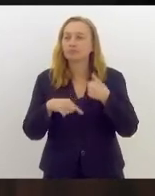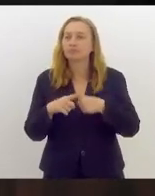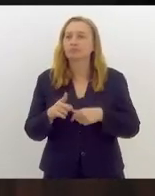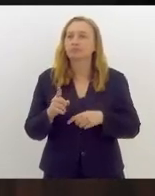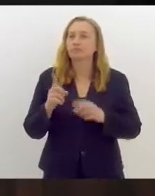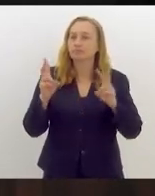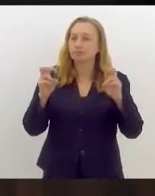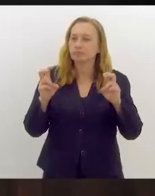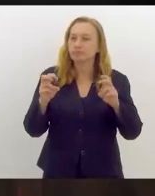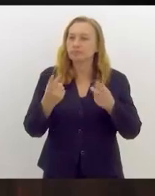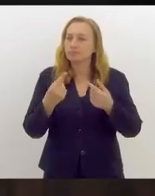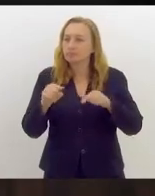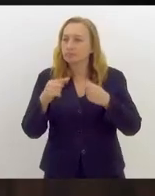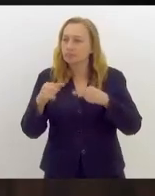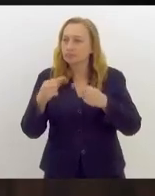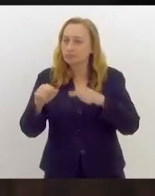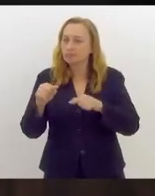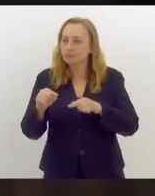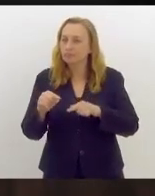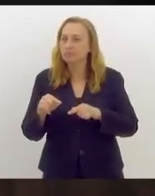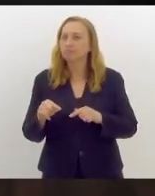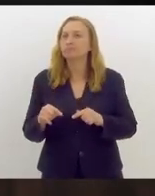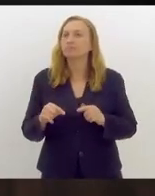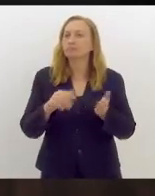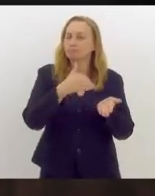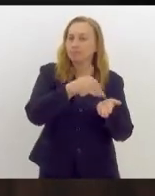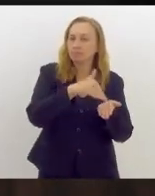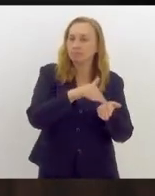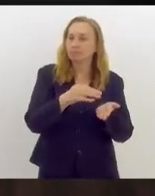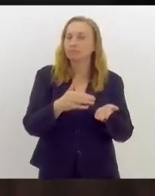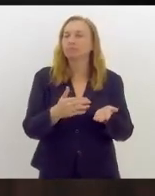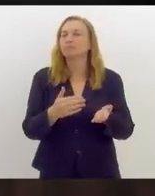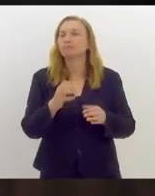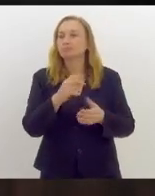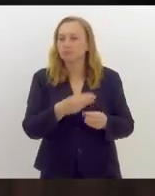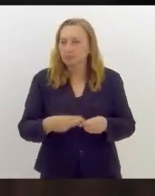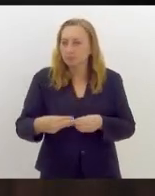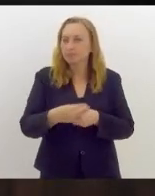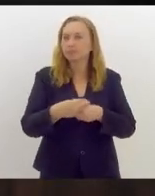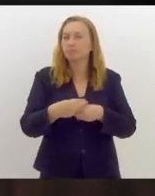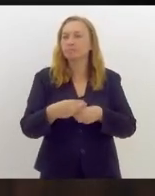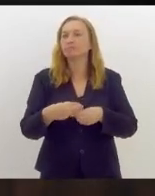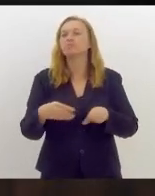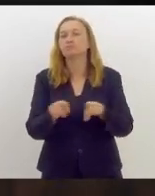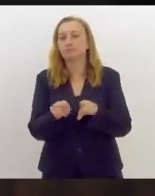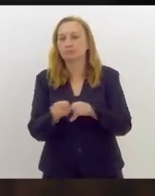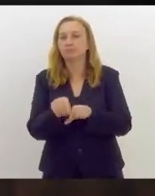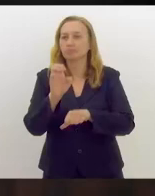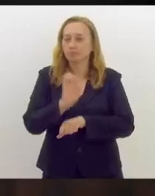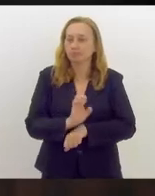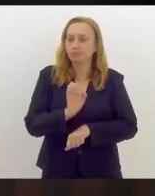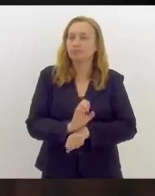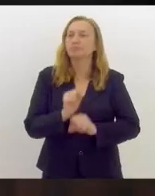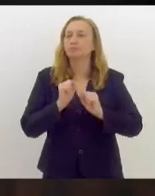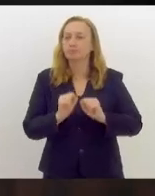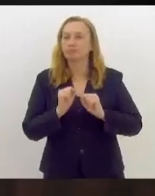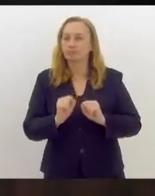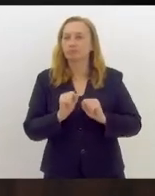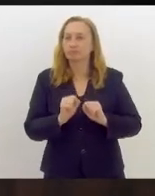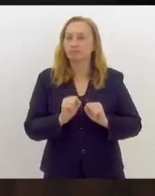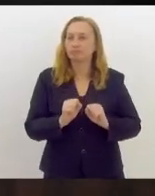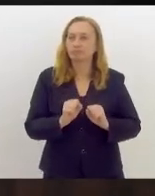possa fazer essa provocação as ambas as secretarias dois municípios e a secretaria do estado para que a gente possa